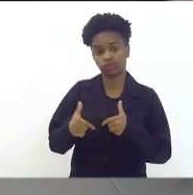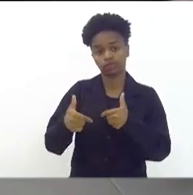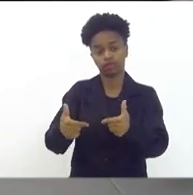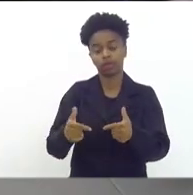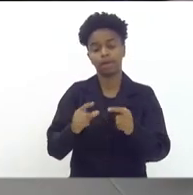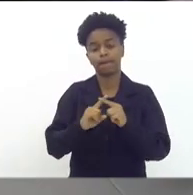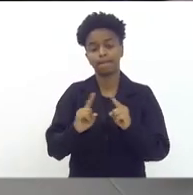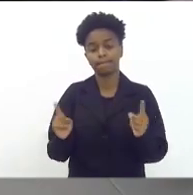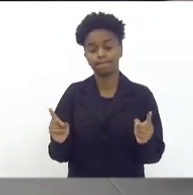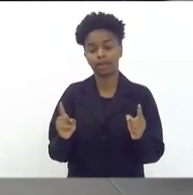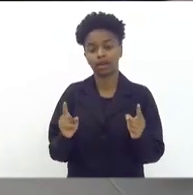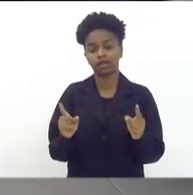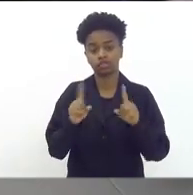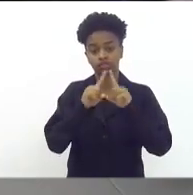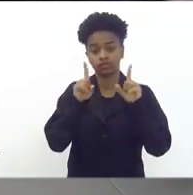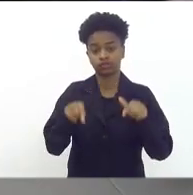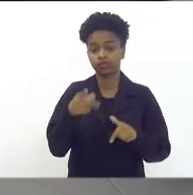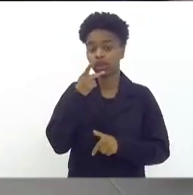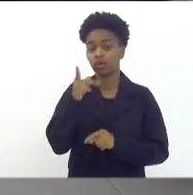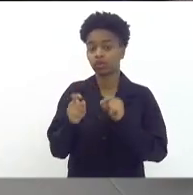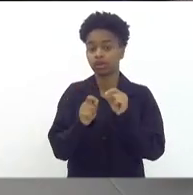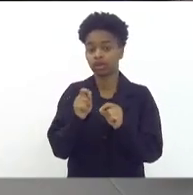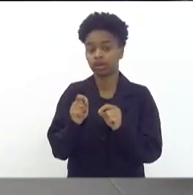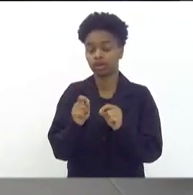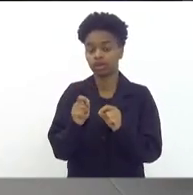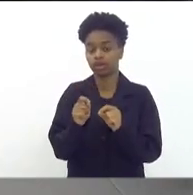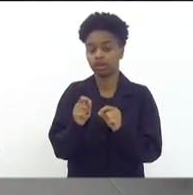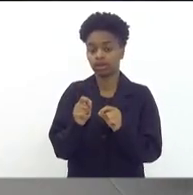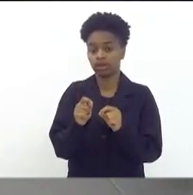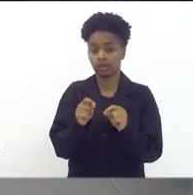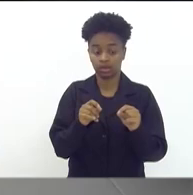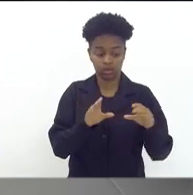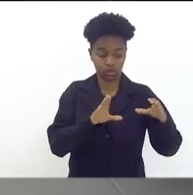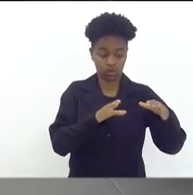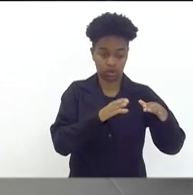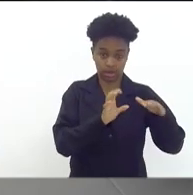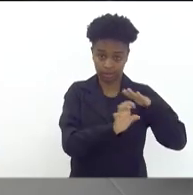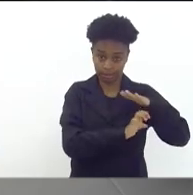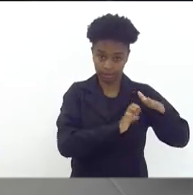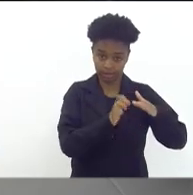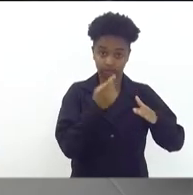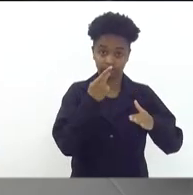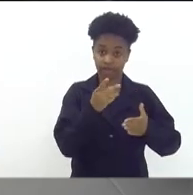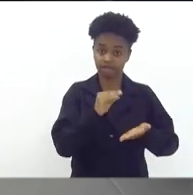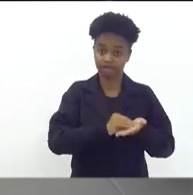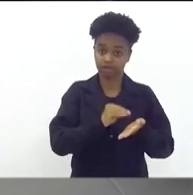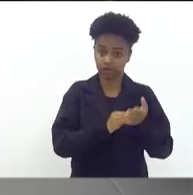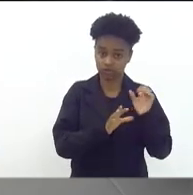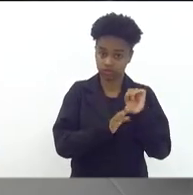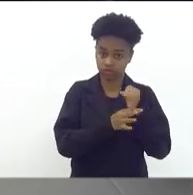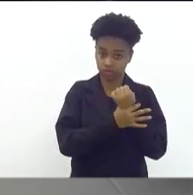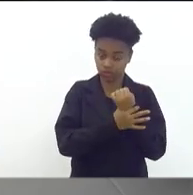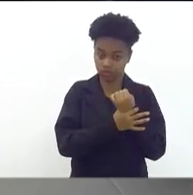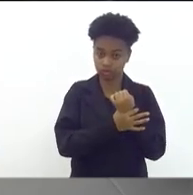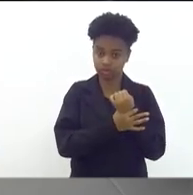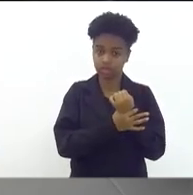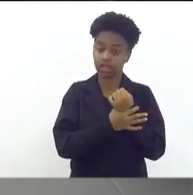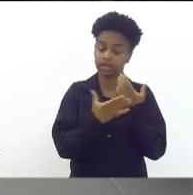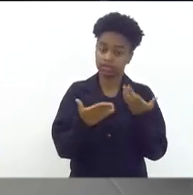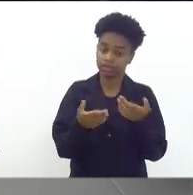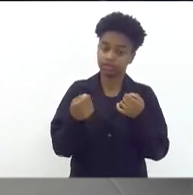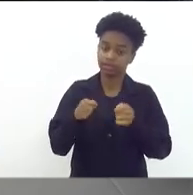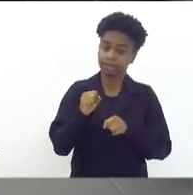esses usuários estão alegando que a concessionária Alega falta de segurança para interromper um serviço